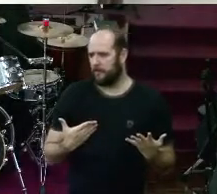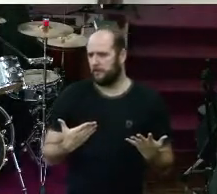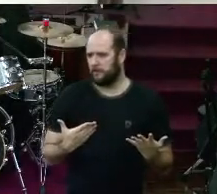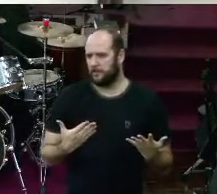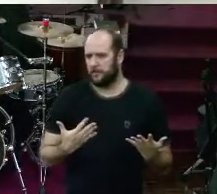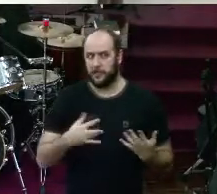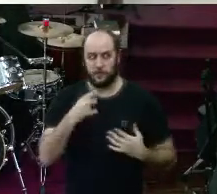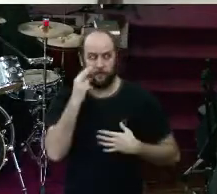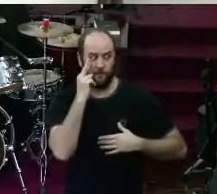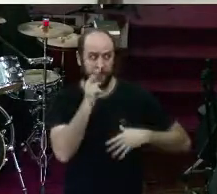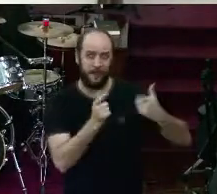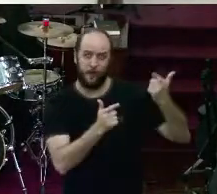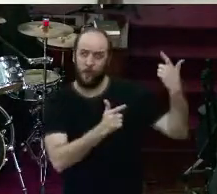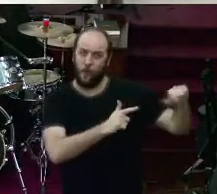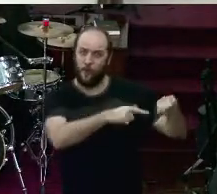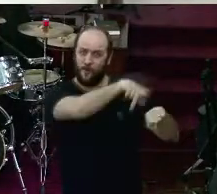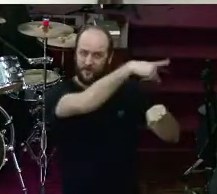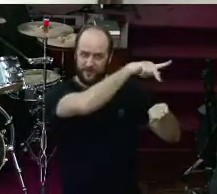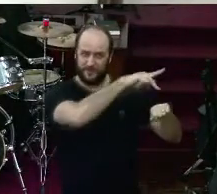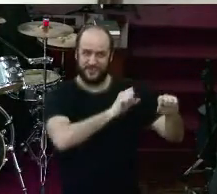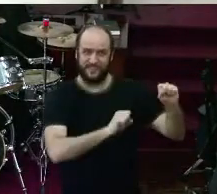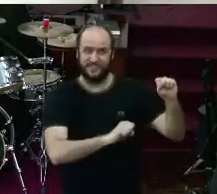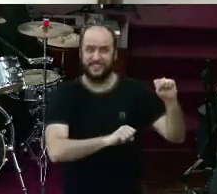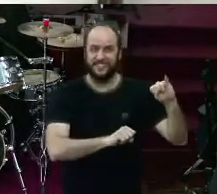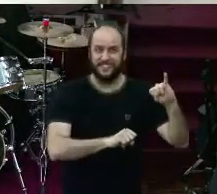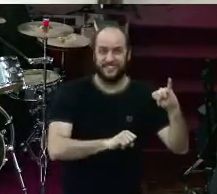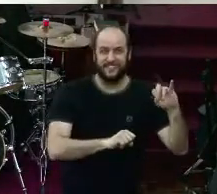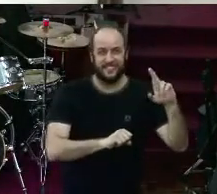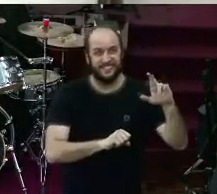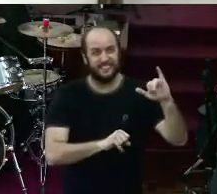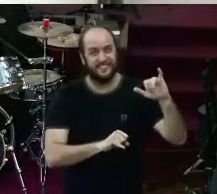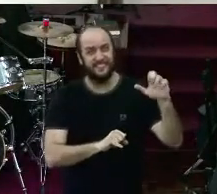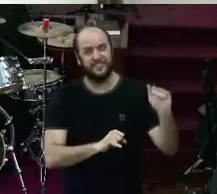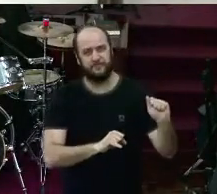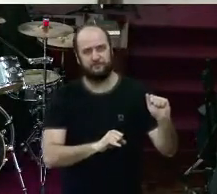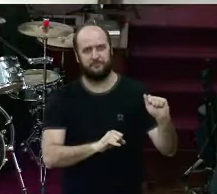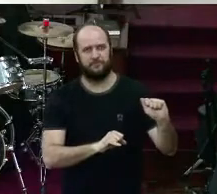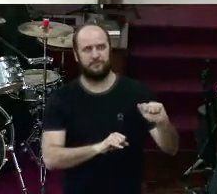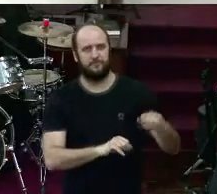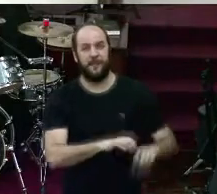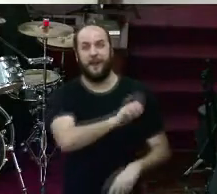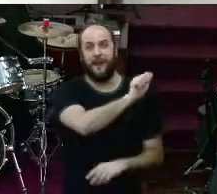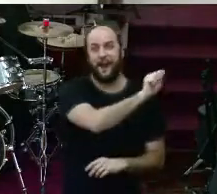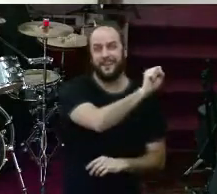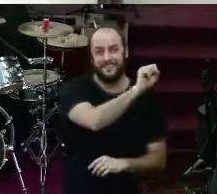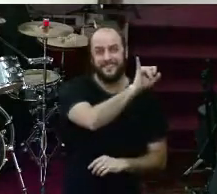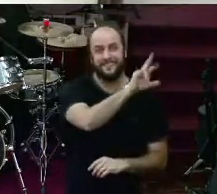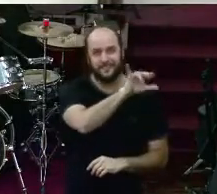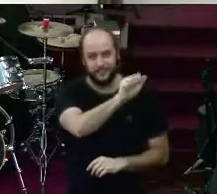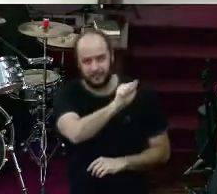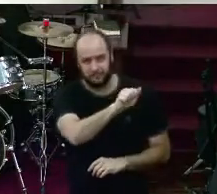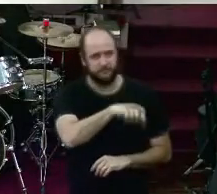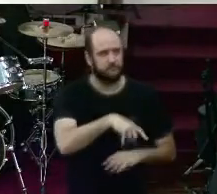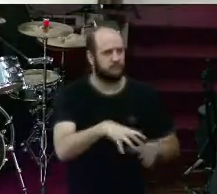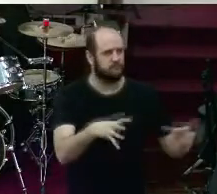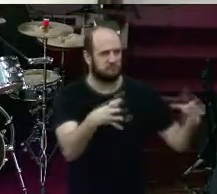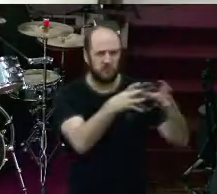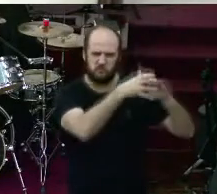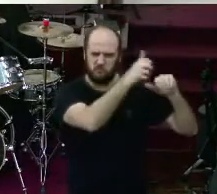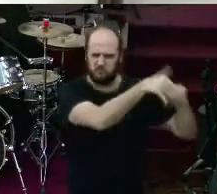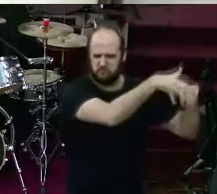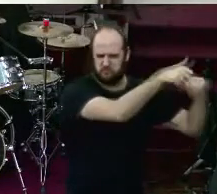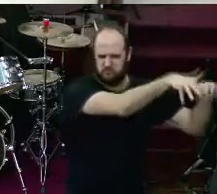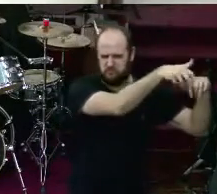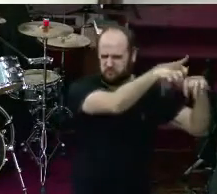força novamente. A Assíria começa a invadir terras novamente. A Assíria começa a invadir povos novamente. E a